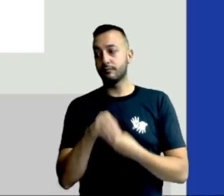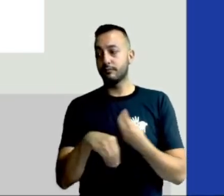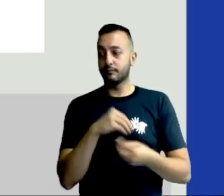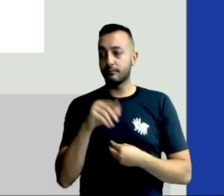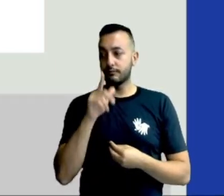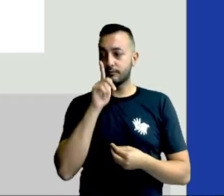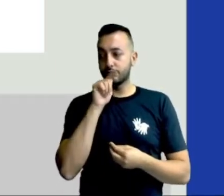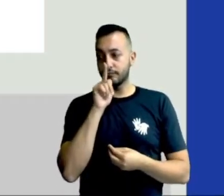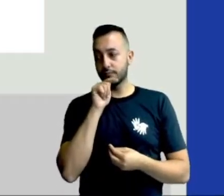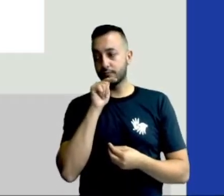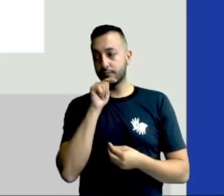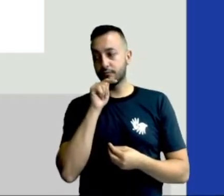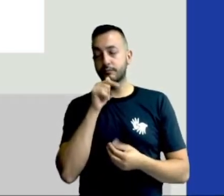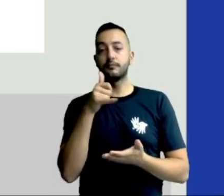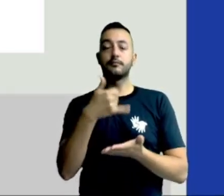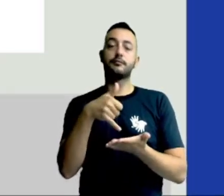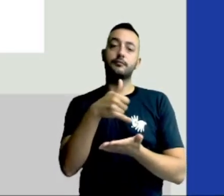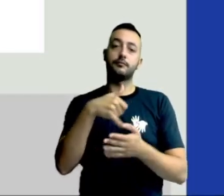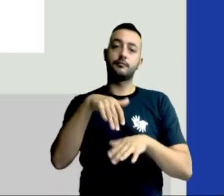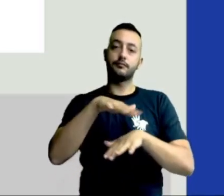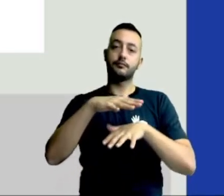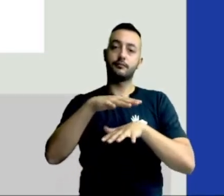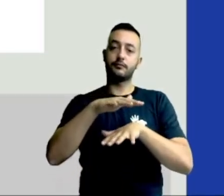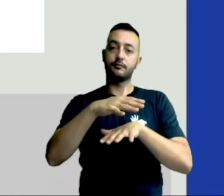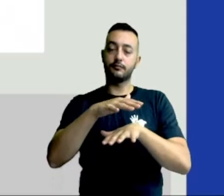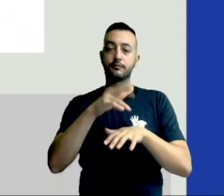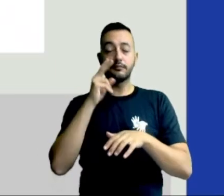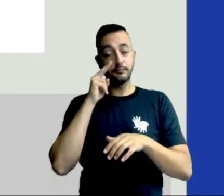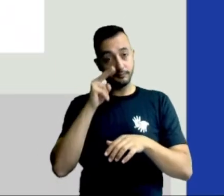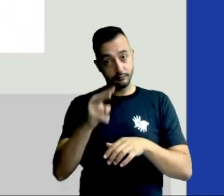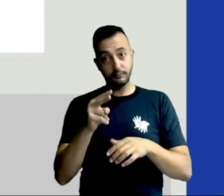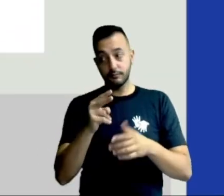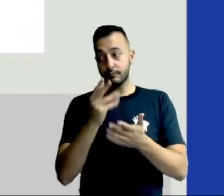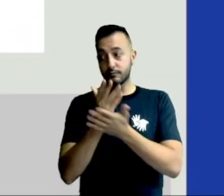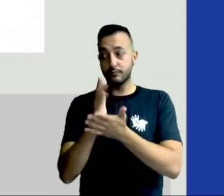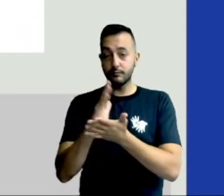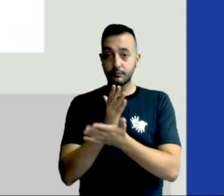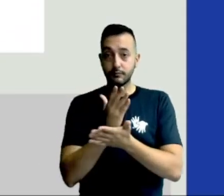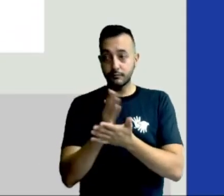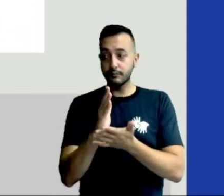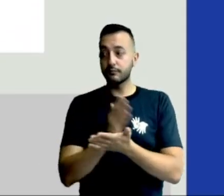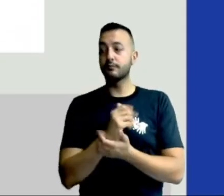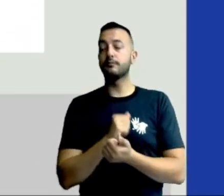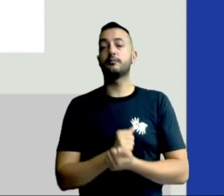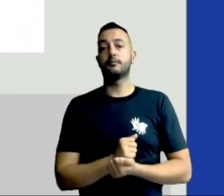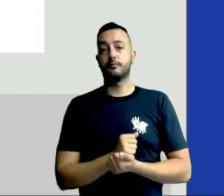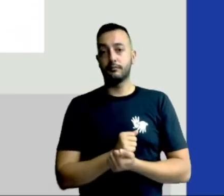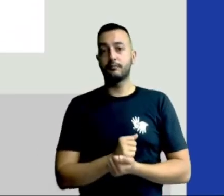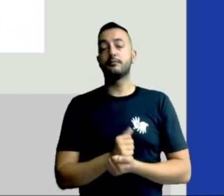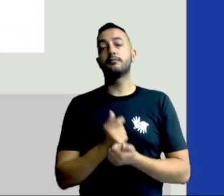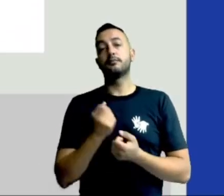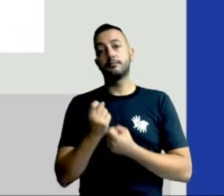misturamos água e óleo. Dá para ver que ficam bem separados. Estas são algumas